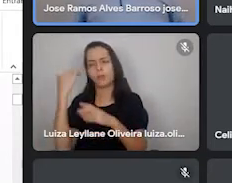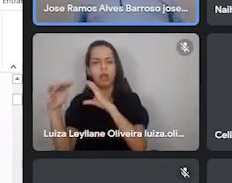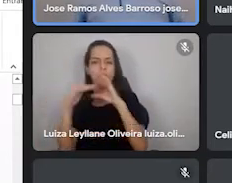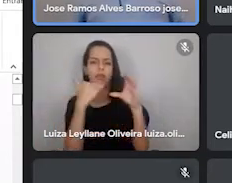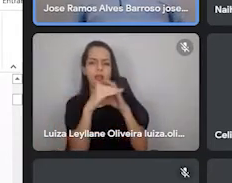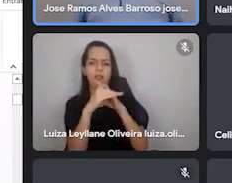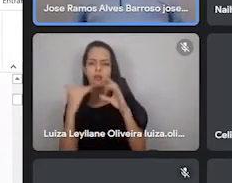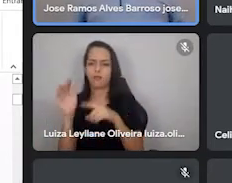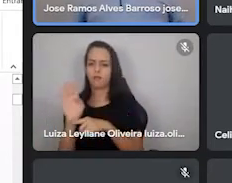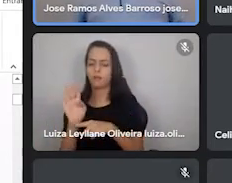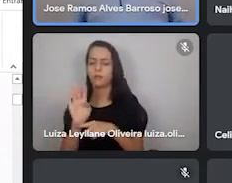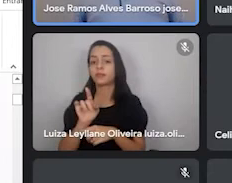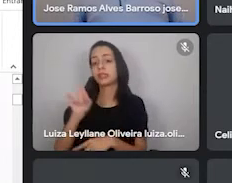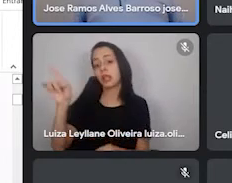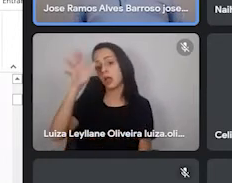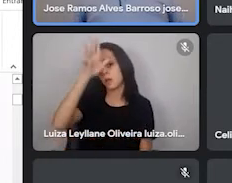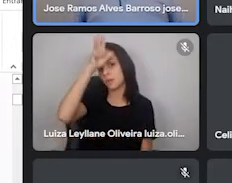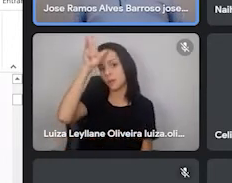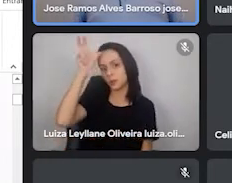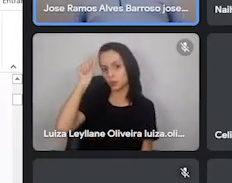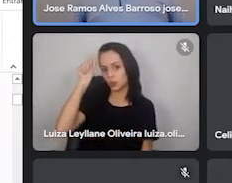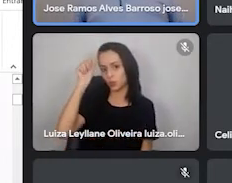lá no Amazonas.